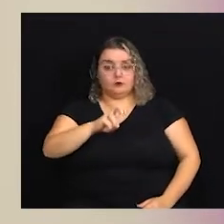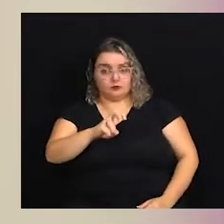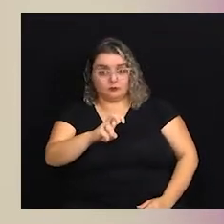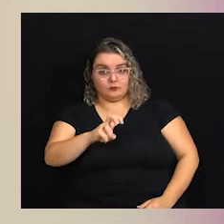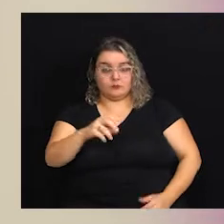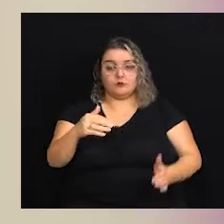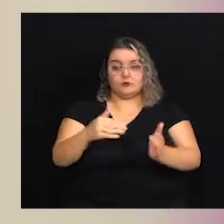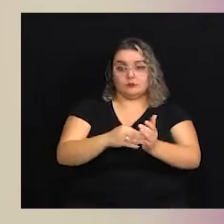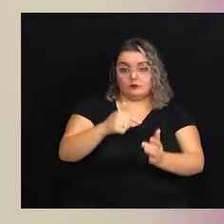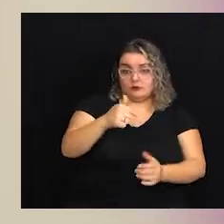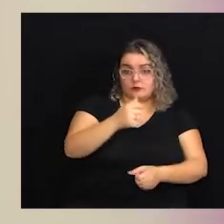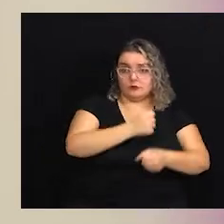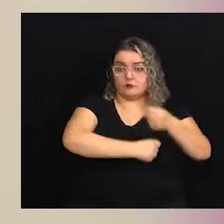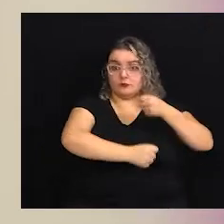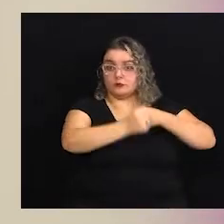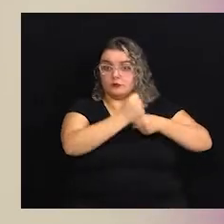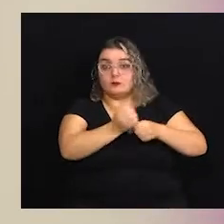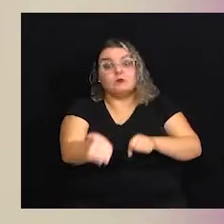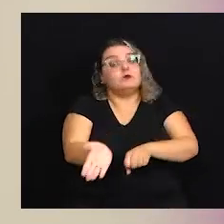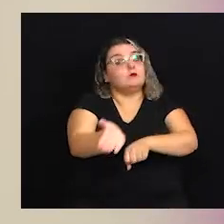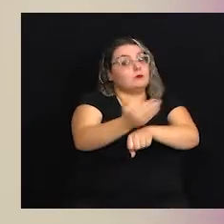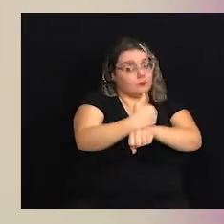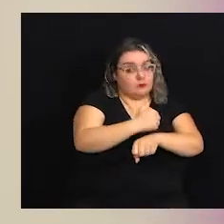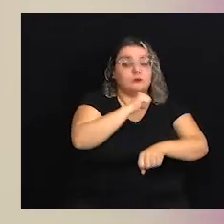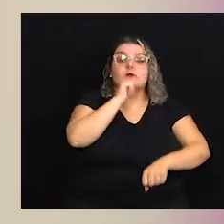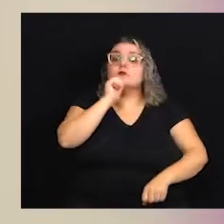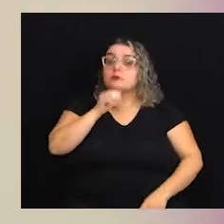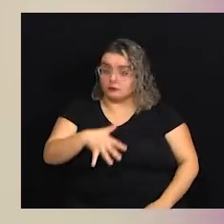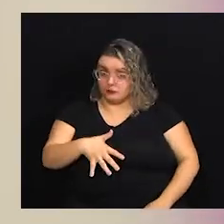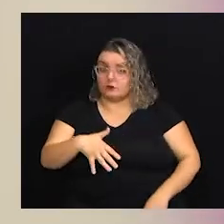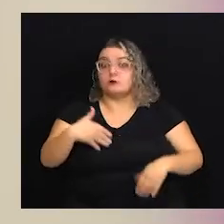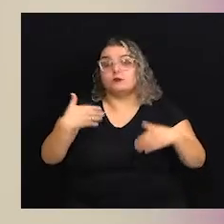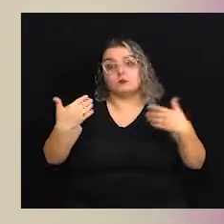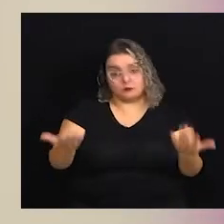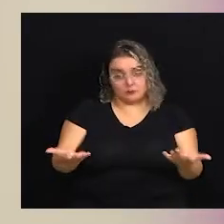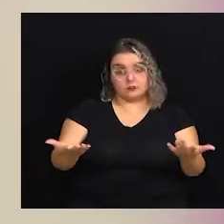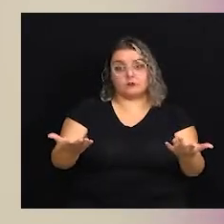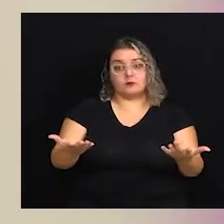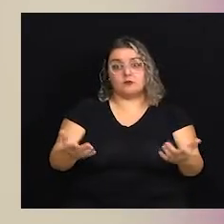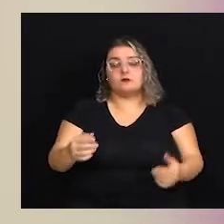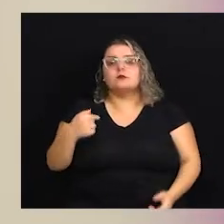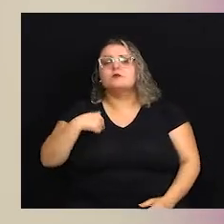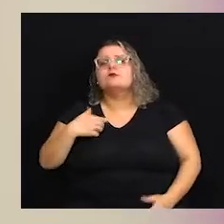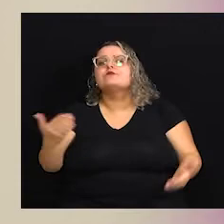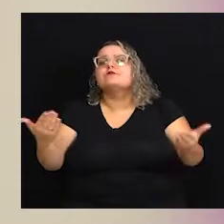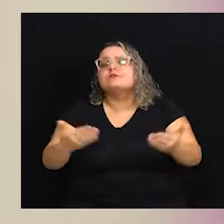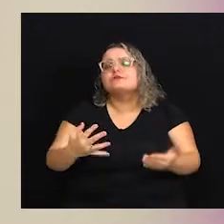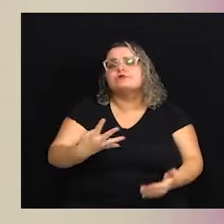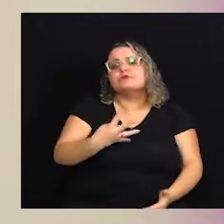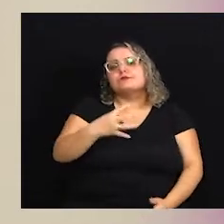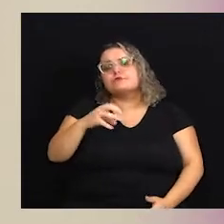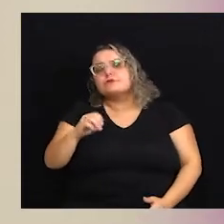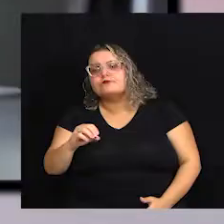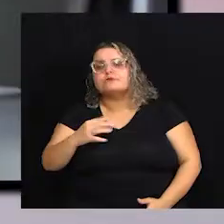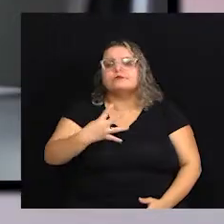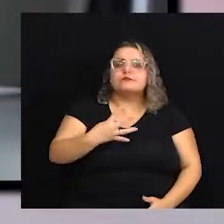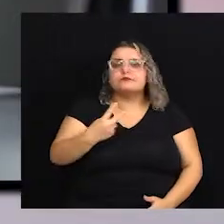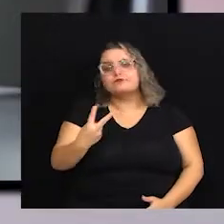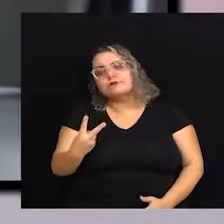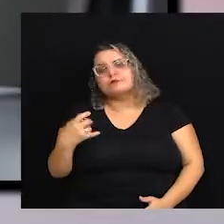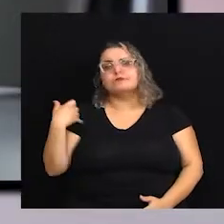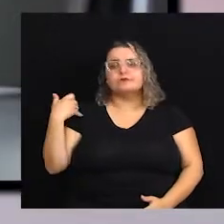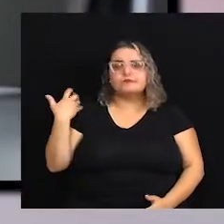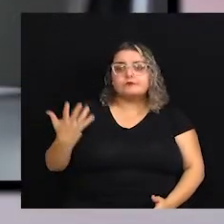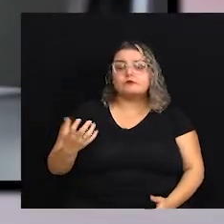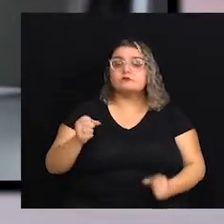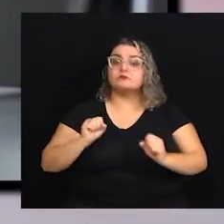anos antes da menopausa. Olha que loucura. Então, ou seja, eu nem me dou conta, eu estou com 40, 42 anos, posso